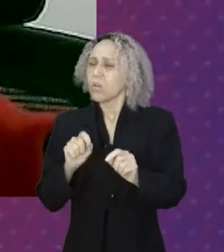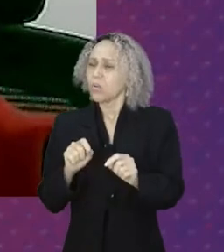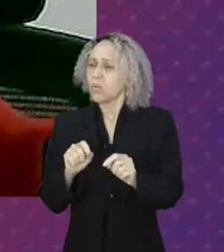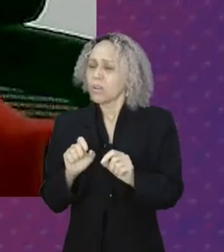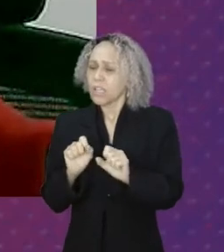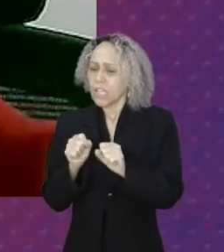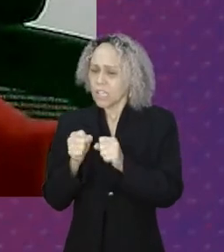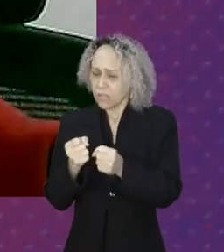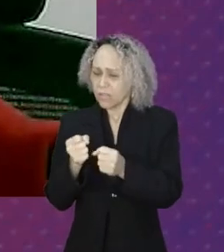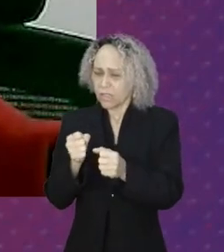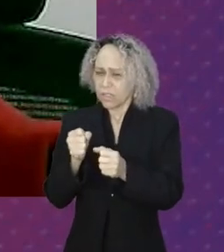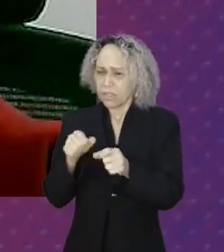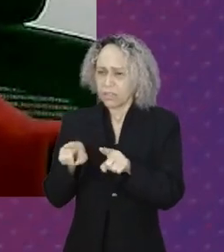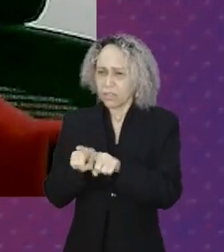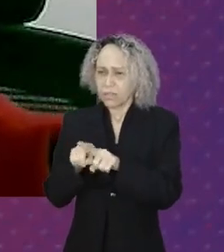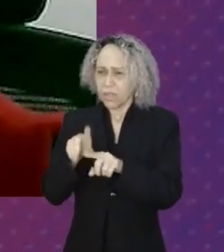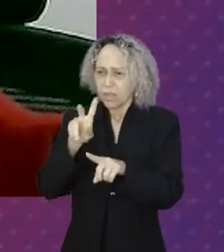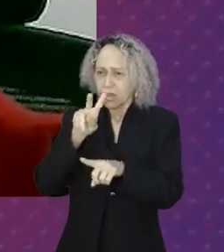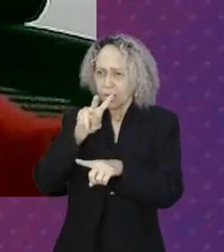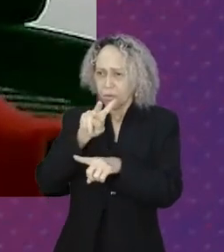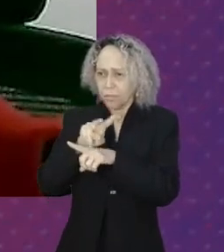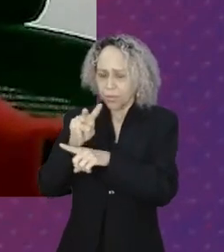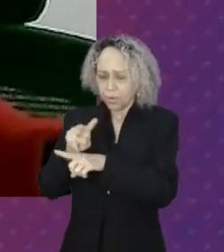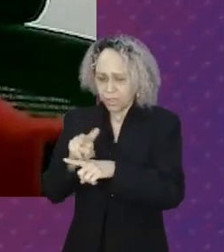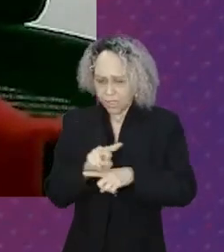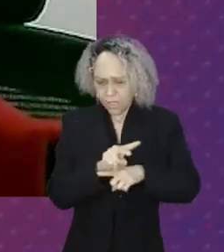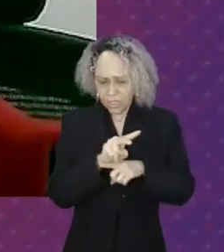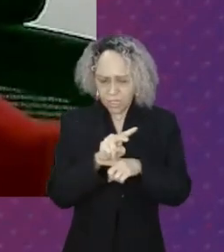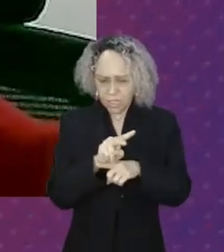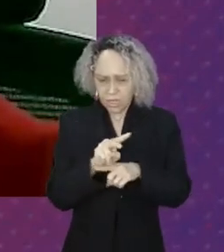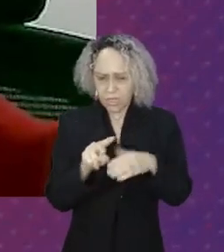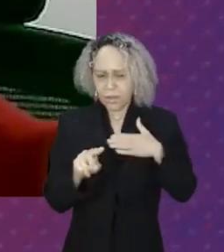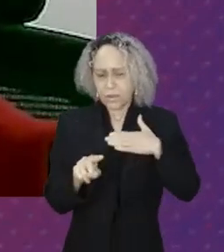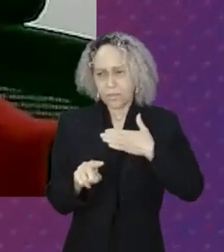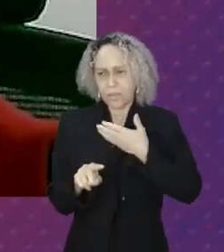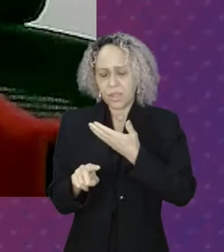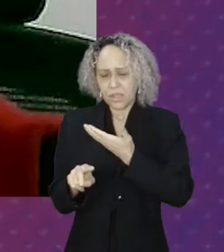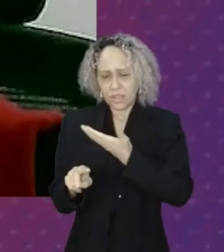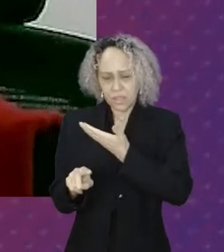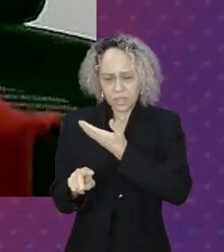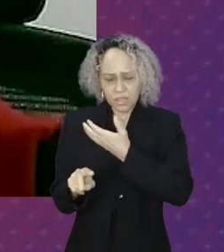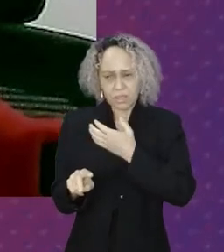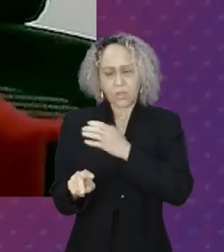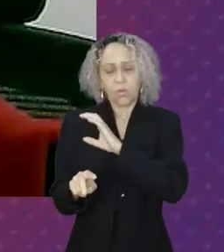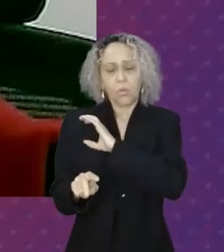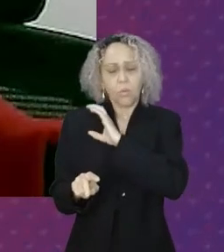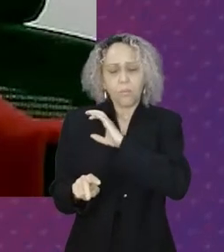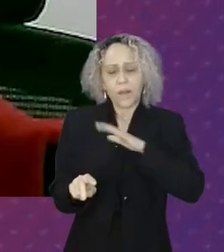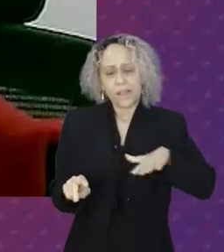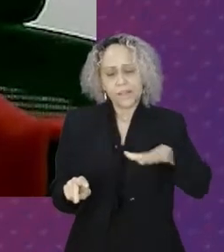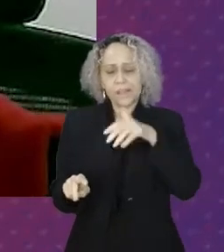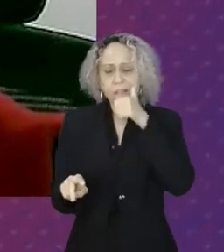defendendo e protegendo as minhas companheiras mulheres e denunciando